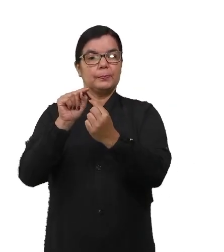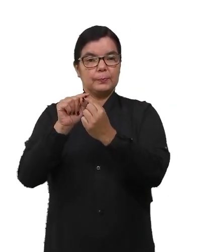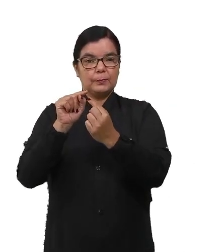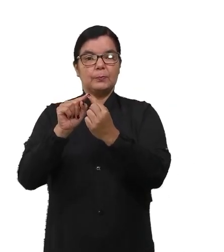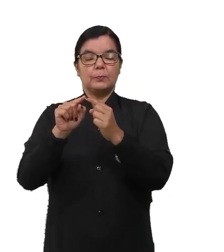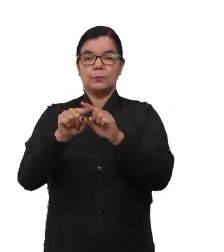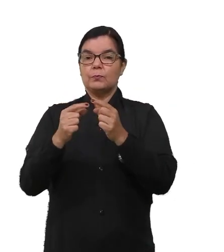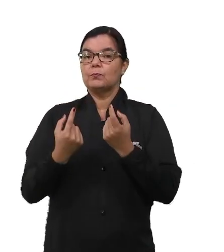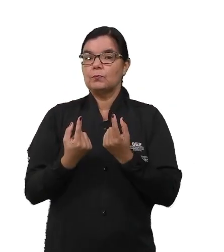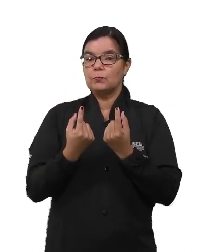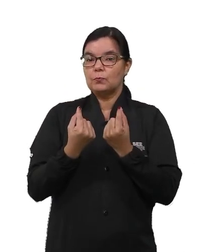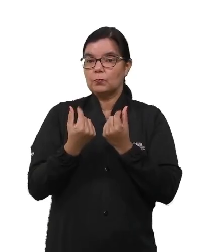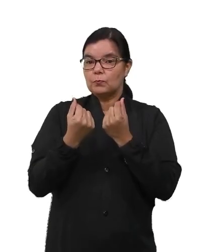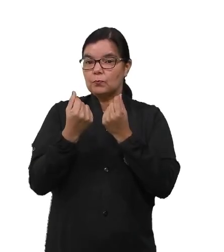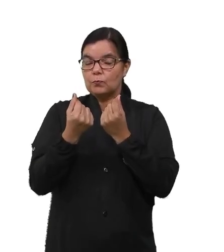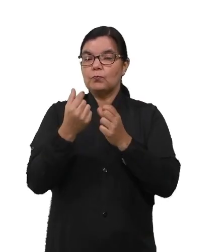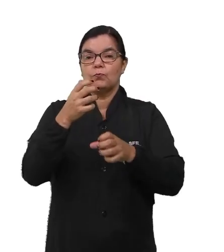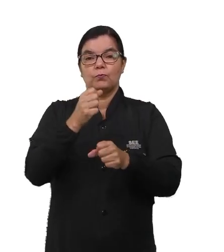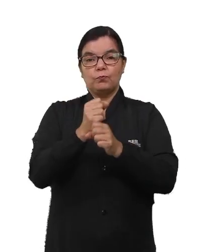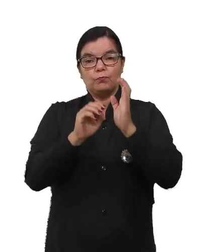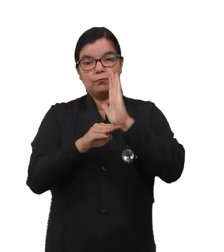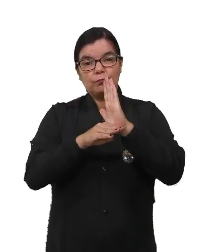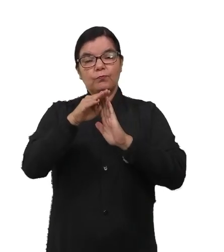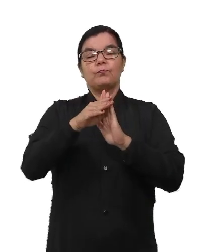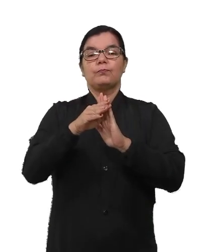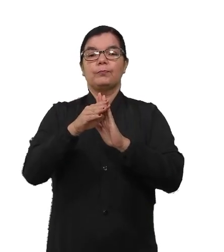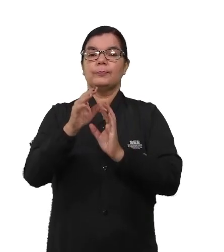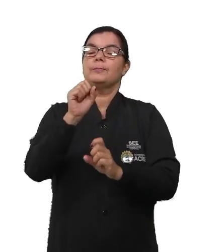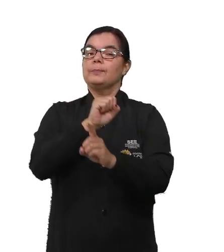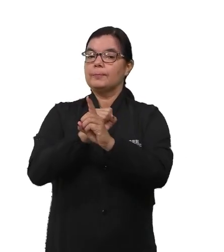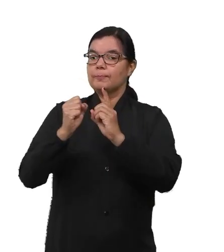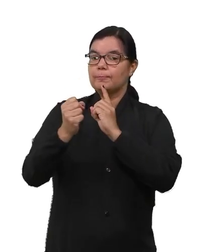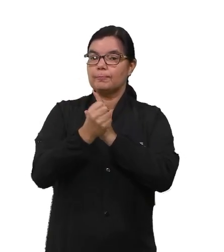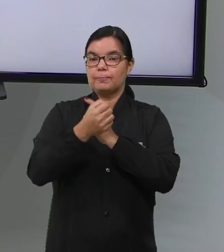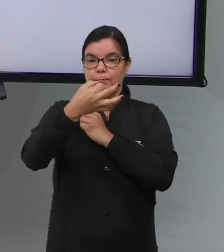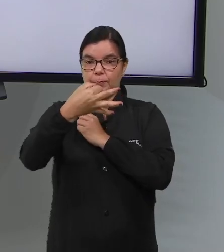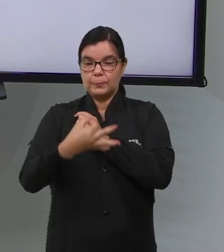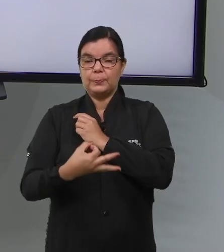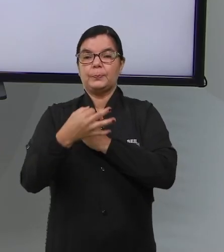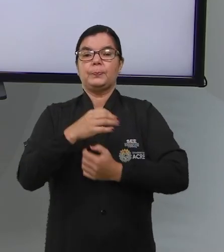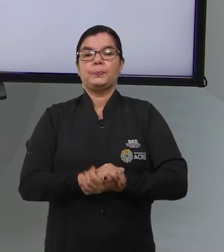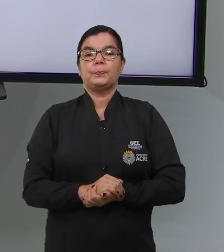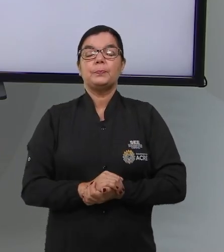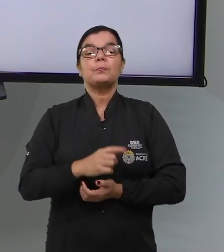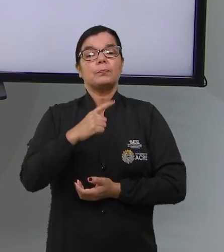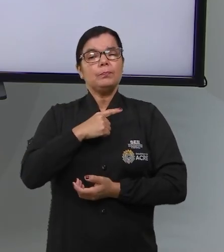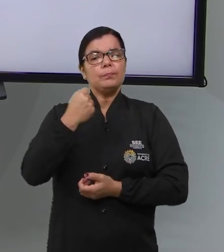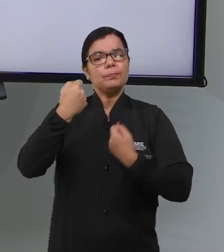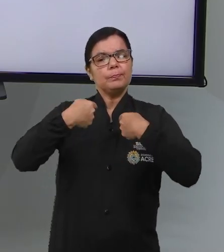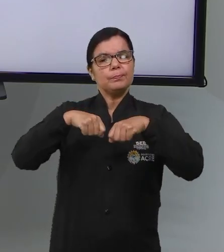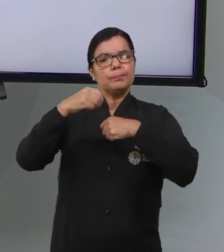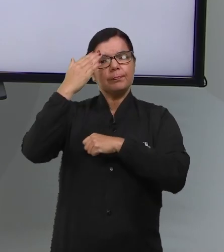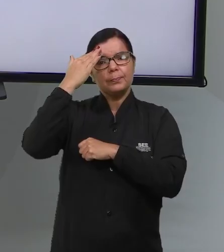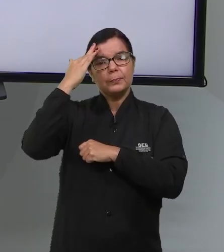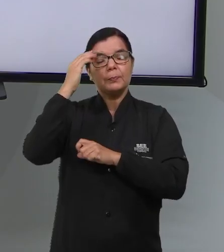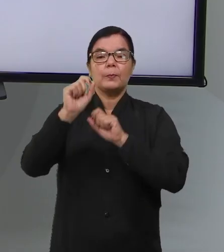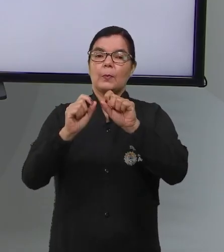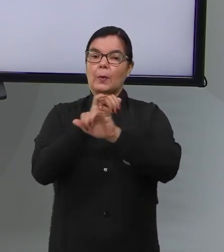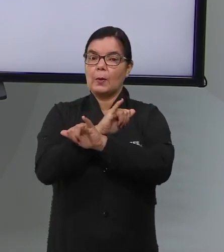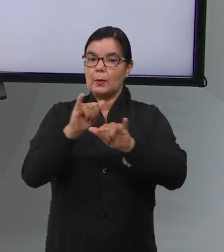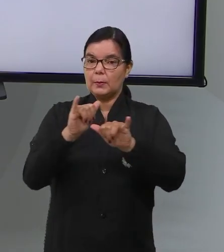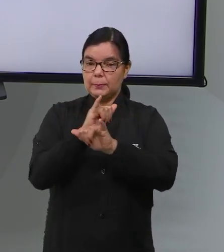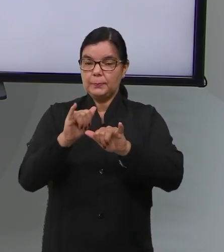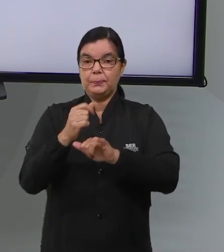gerar lucro e manter a ordem social existente. Então, nós precisamos compreender a seguinte